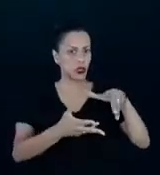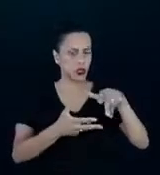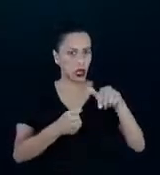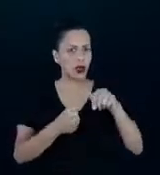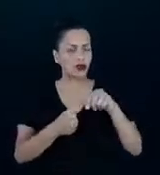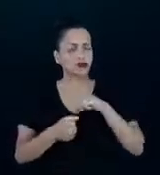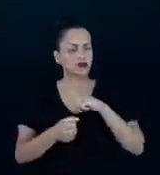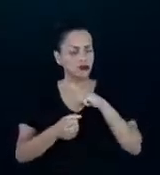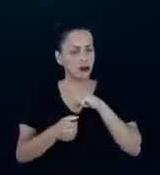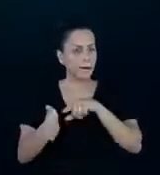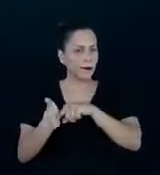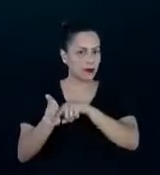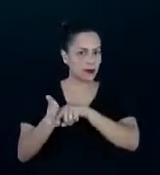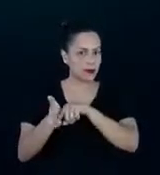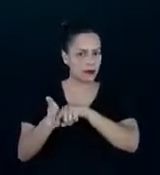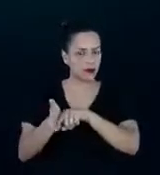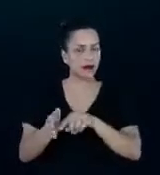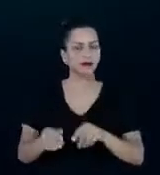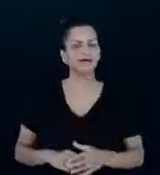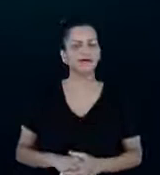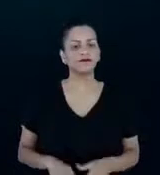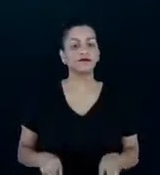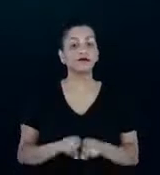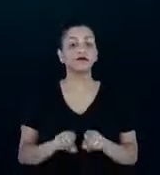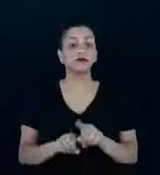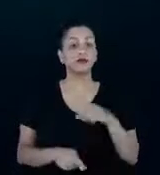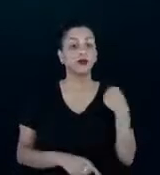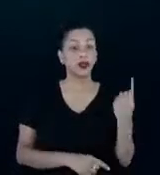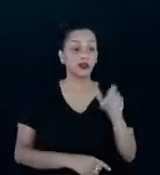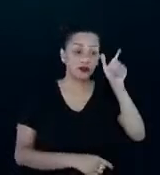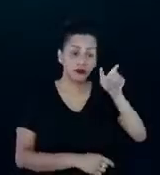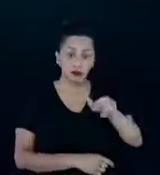internacional. Nossos pesquisadores têm